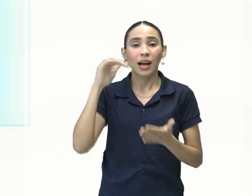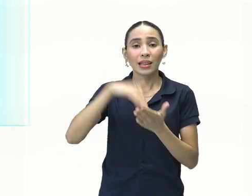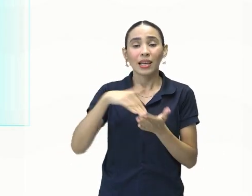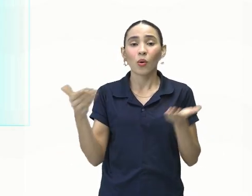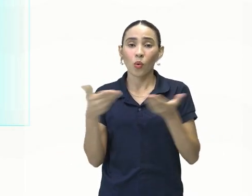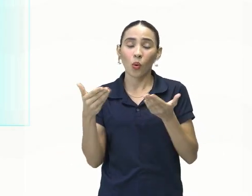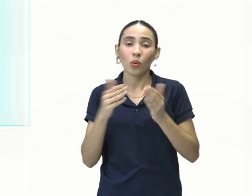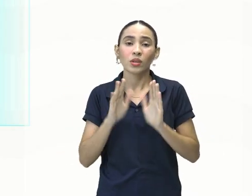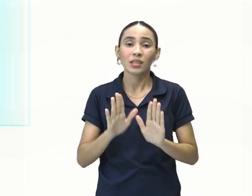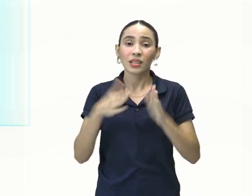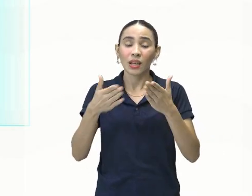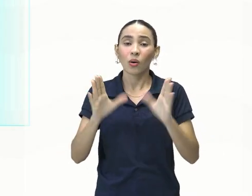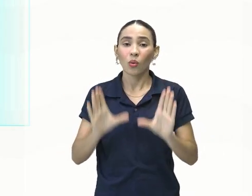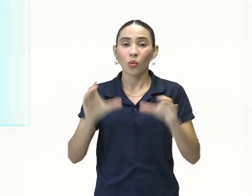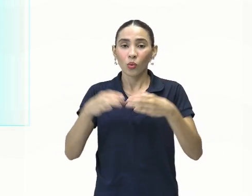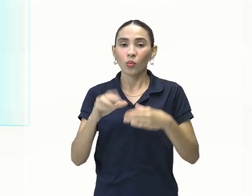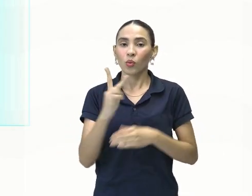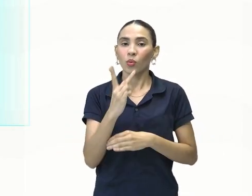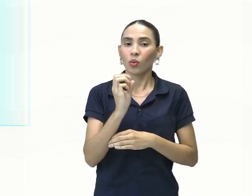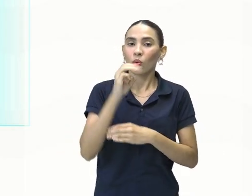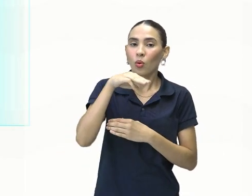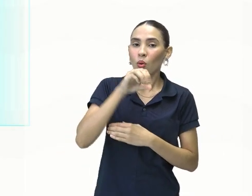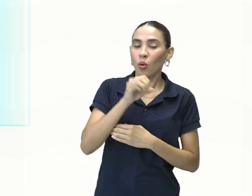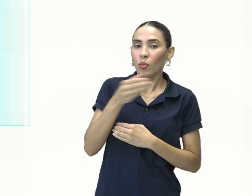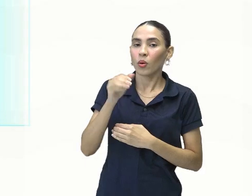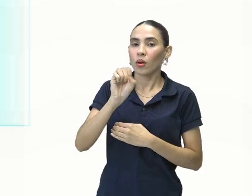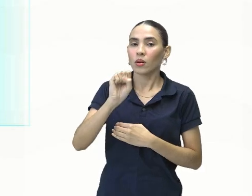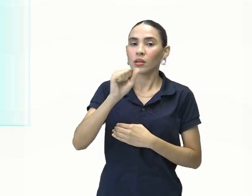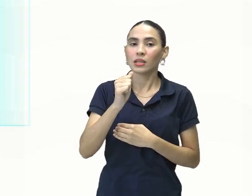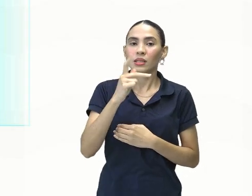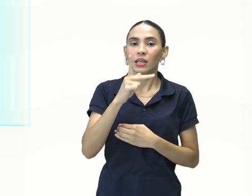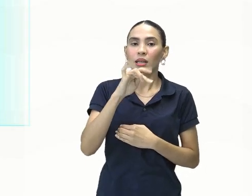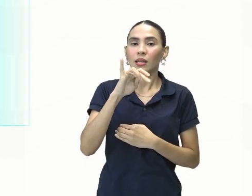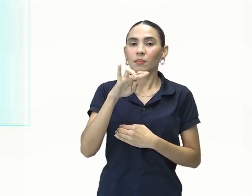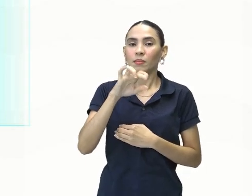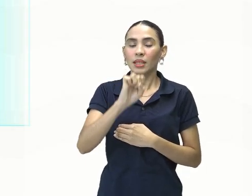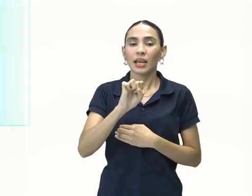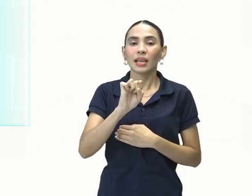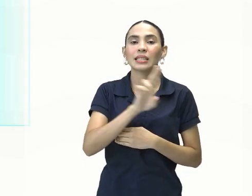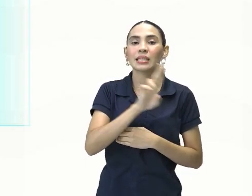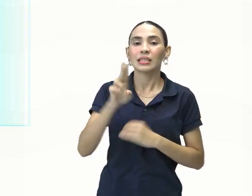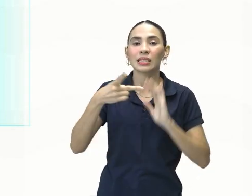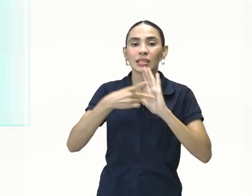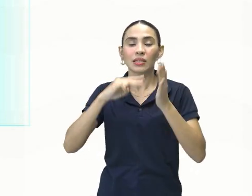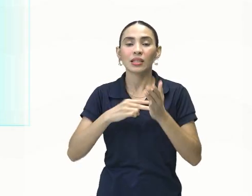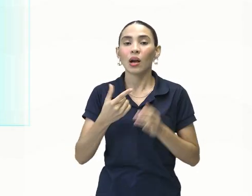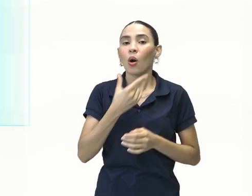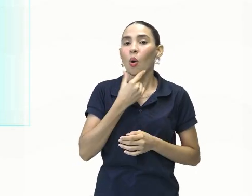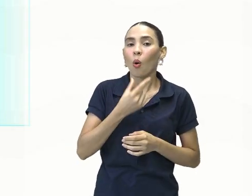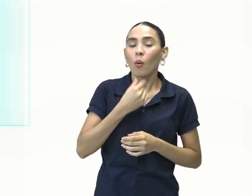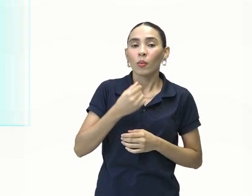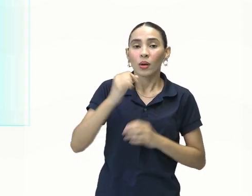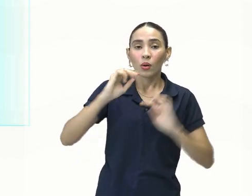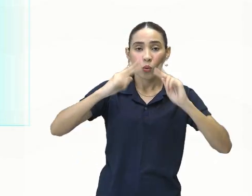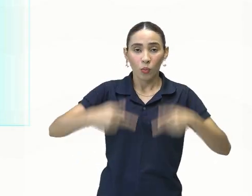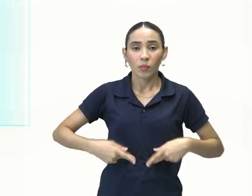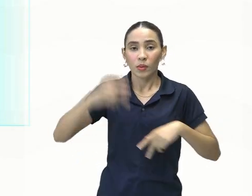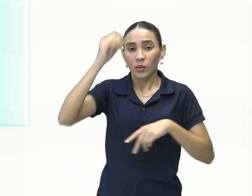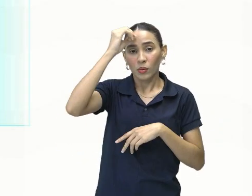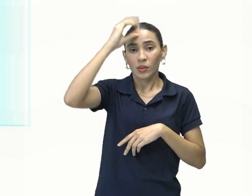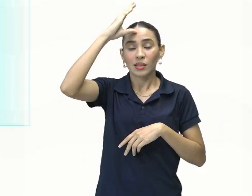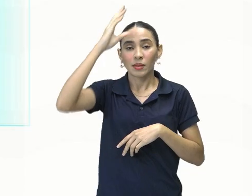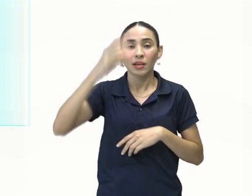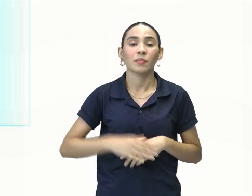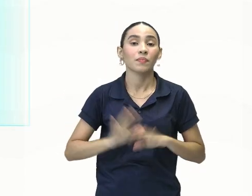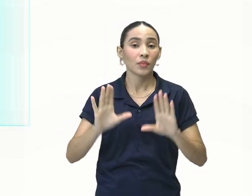hoje. E essa espécie Homo sapiens recebe esse nome, né? Que significa homem sábio, homem que sabe. Quer dizer